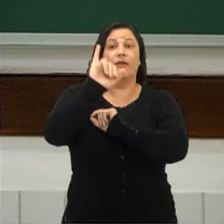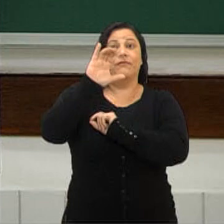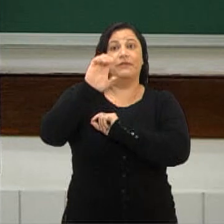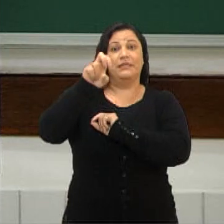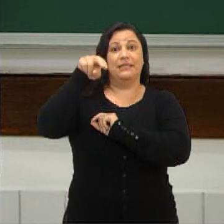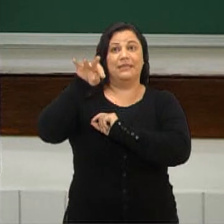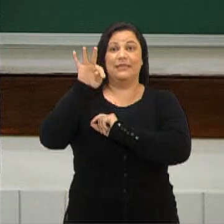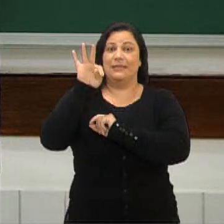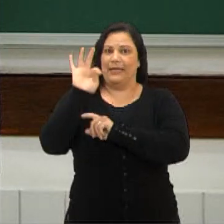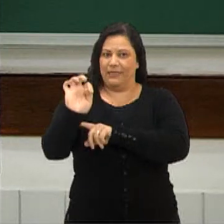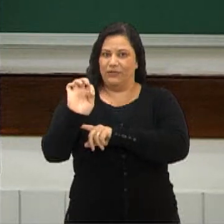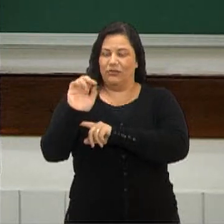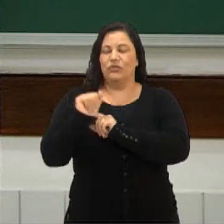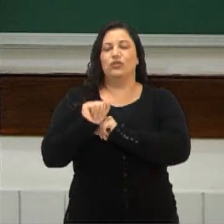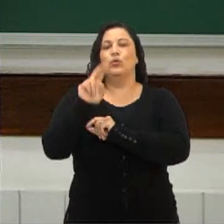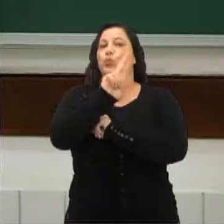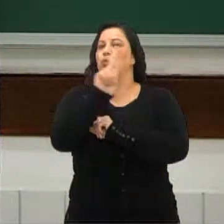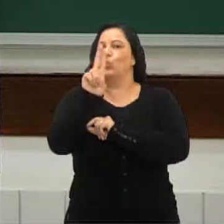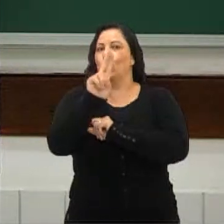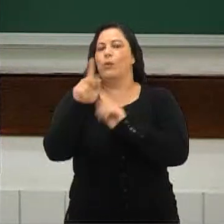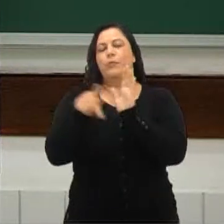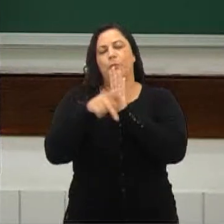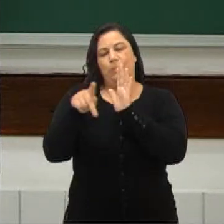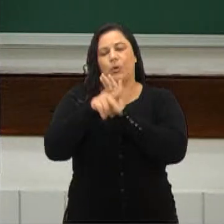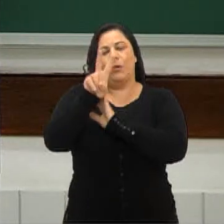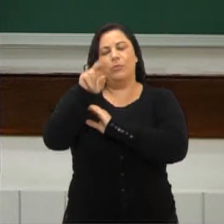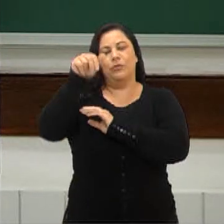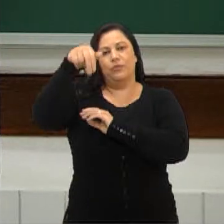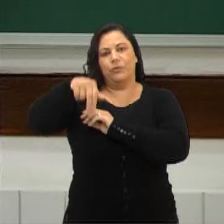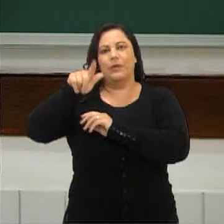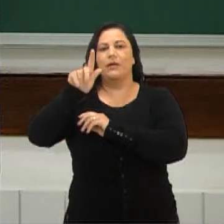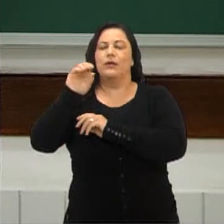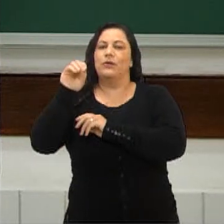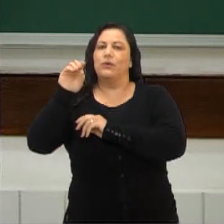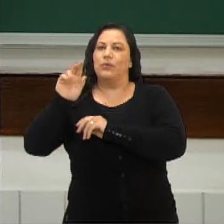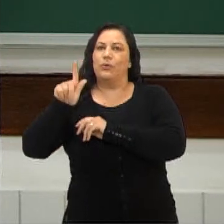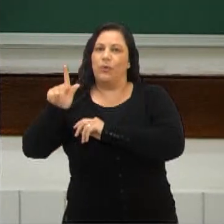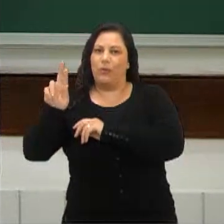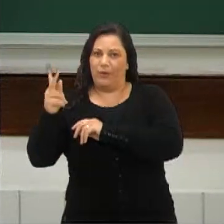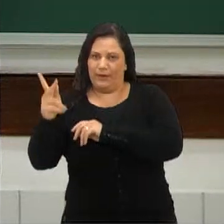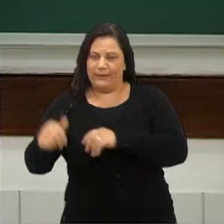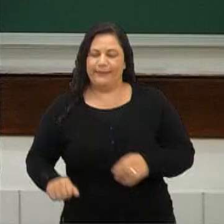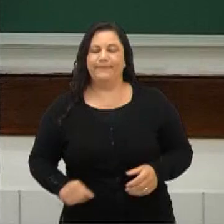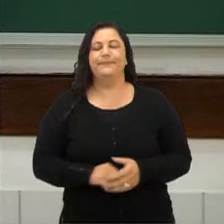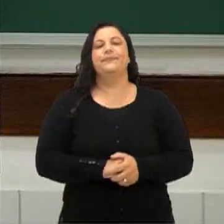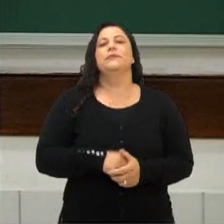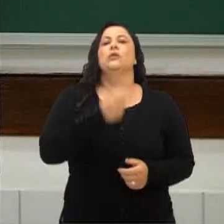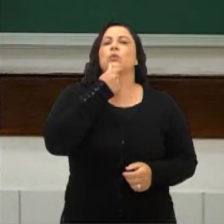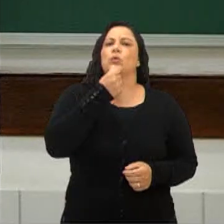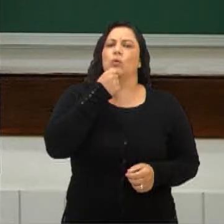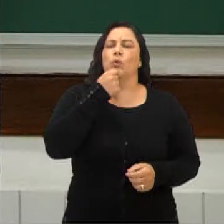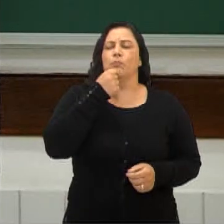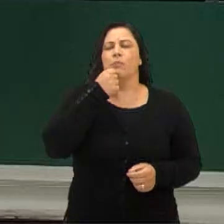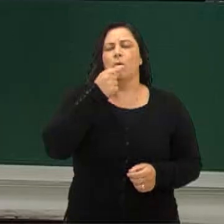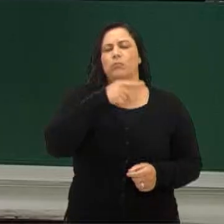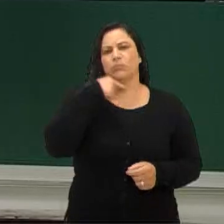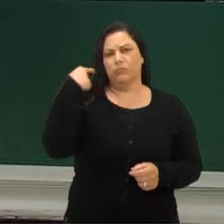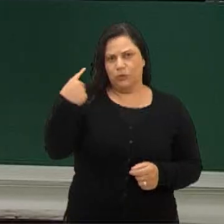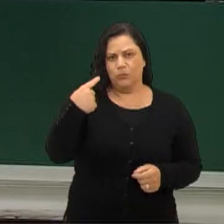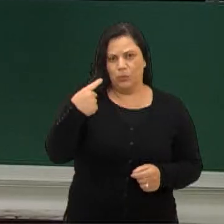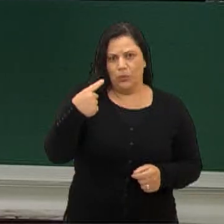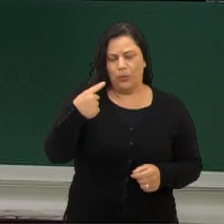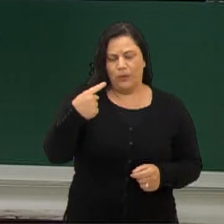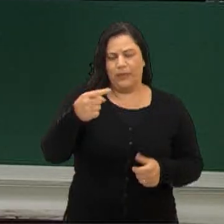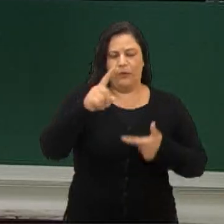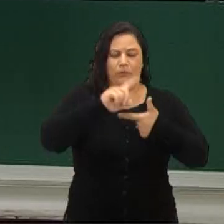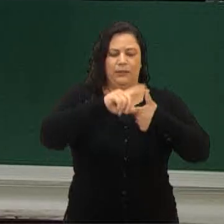falando de Vincent Van Gogh, né? E que teve o mesmo nome, que também era Vincent, o irmão que faleceu antes dele, tá, pessoal? Então, aqui, a